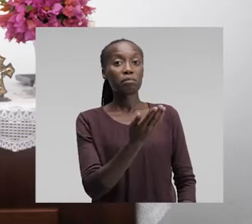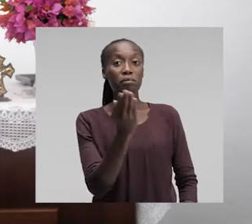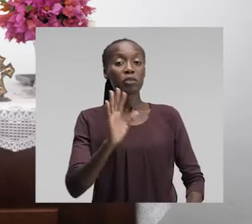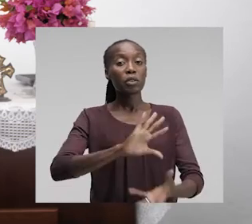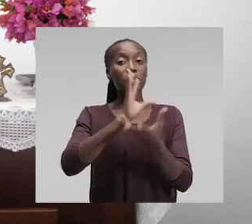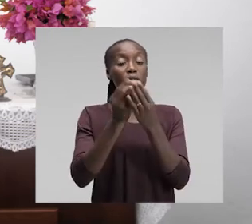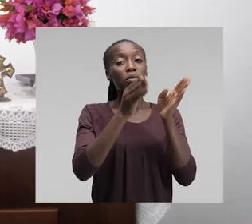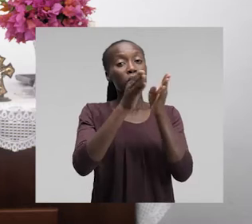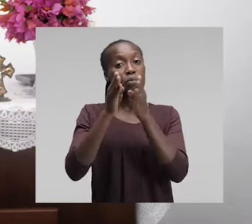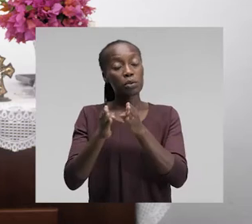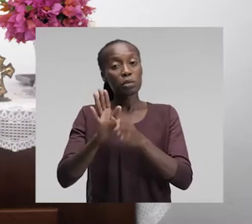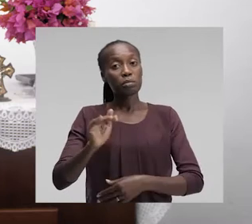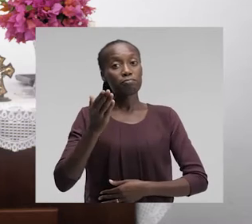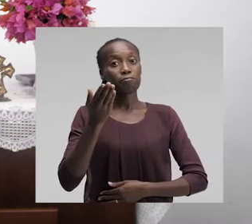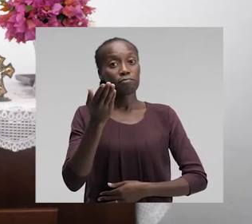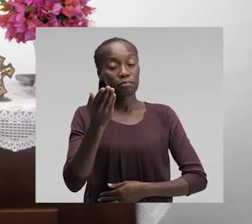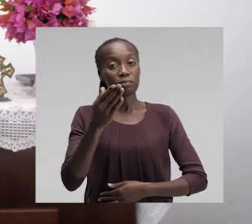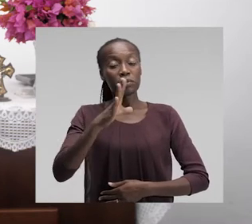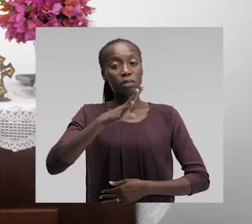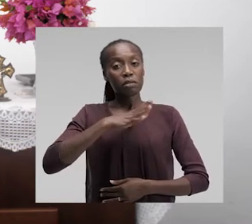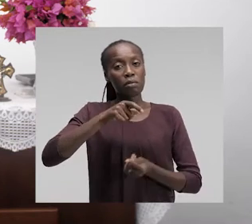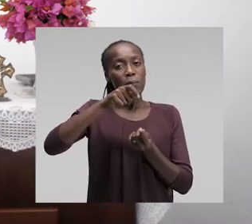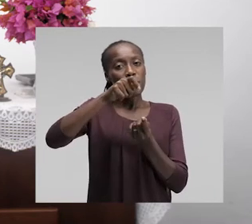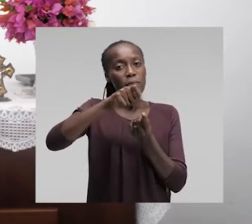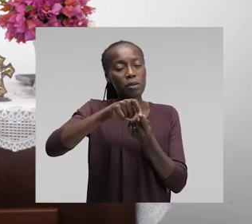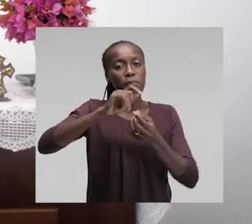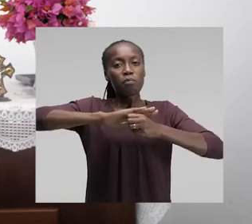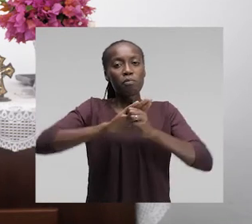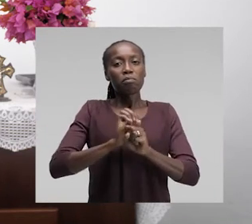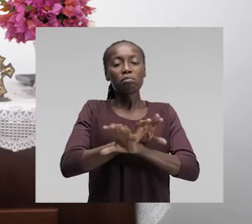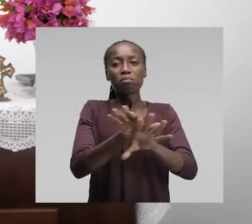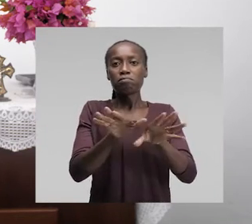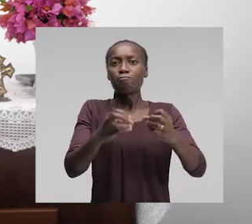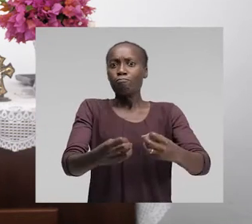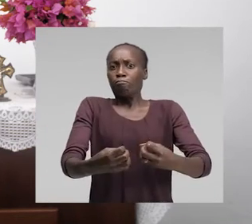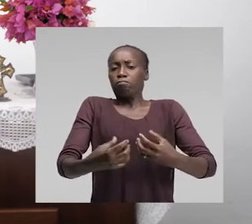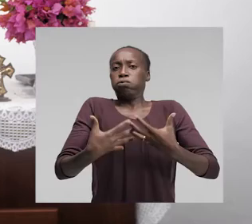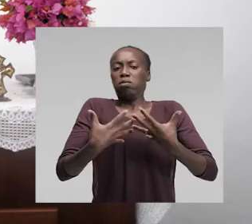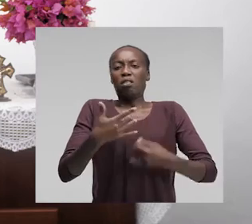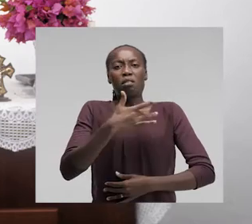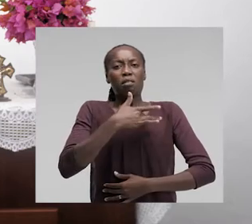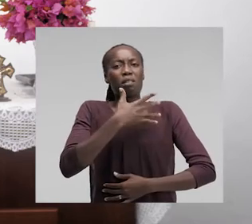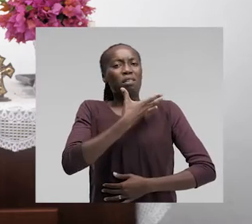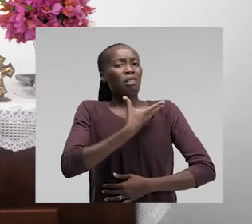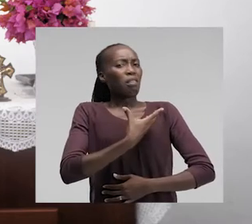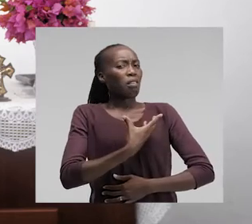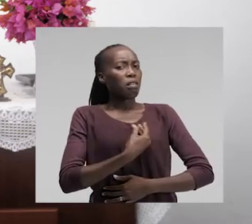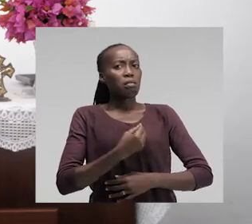Oi querido irmão e querida irmã e se estou positivo para cop-19